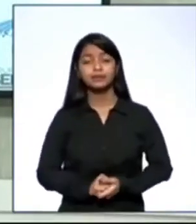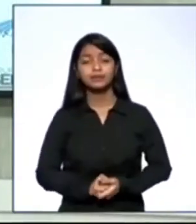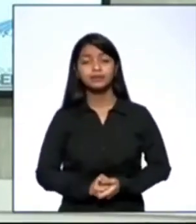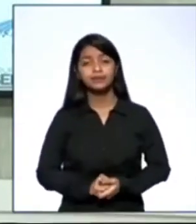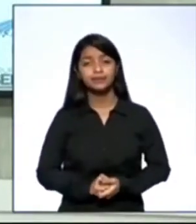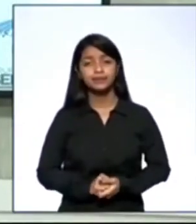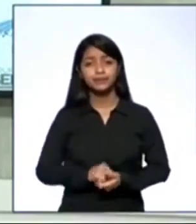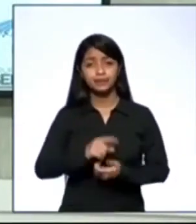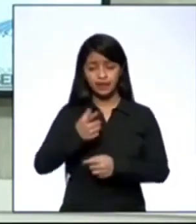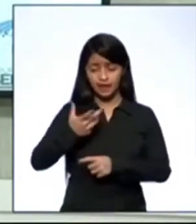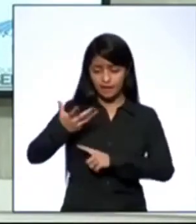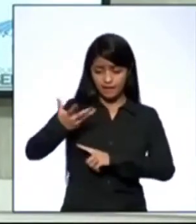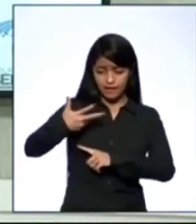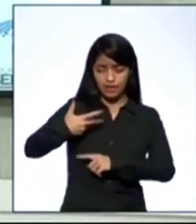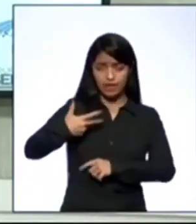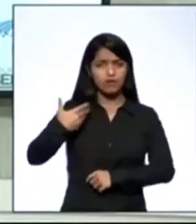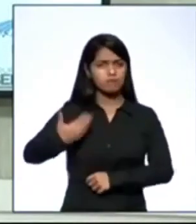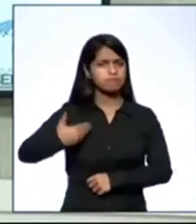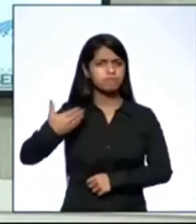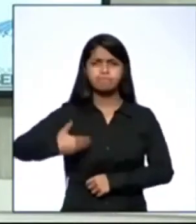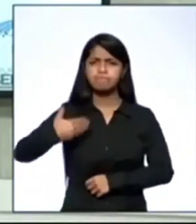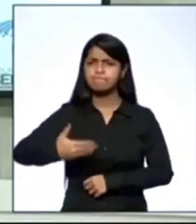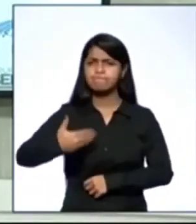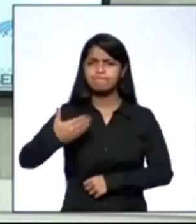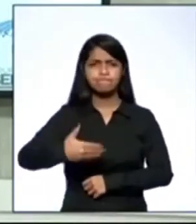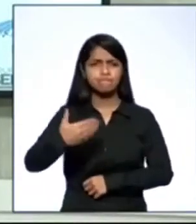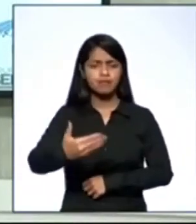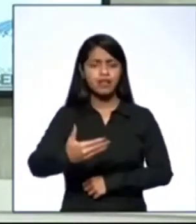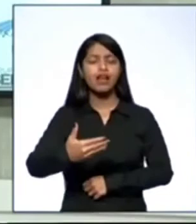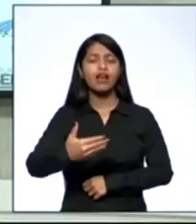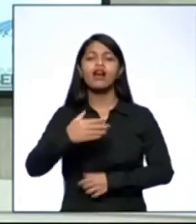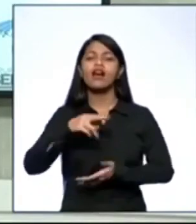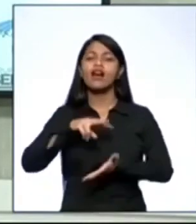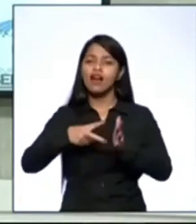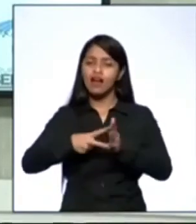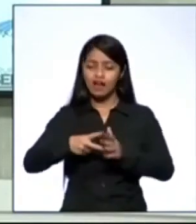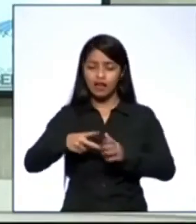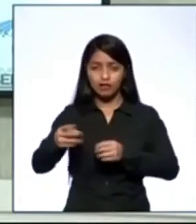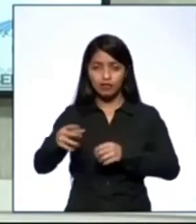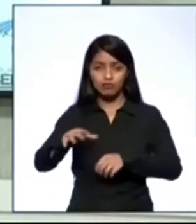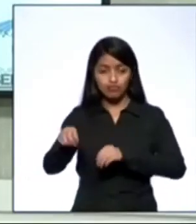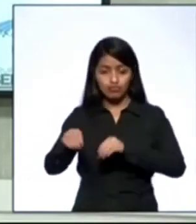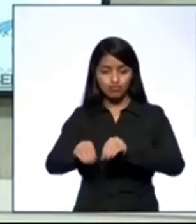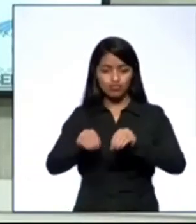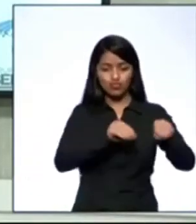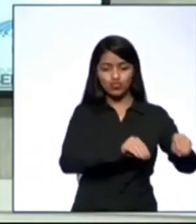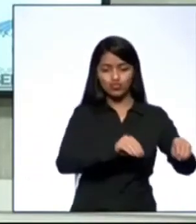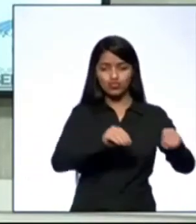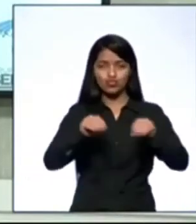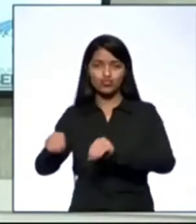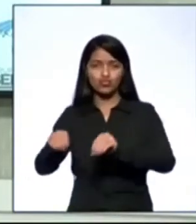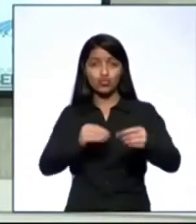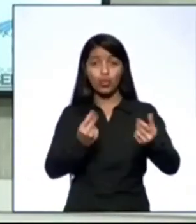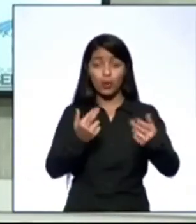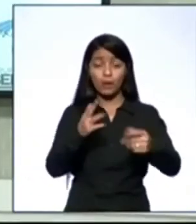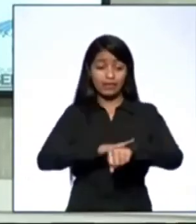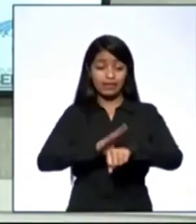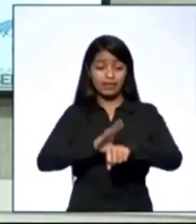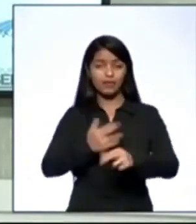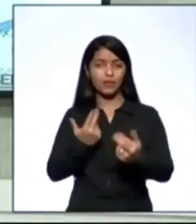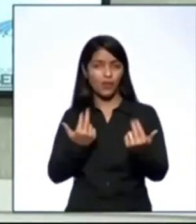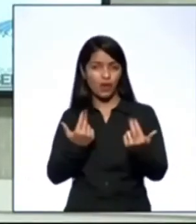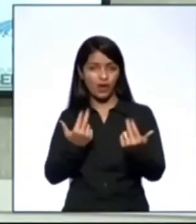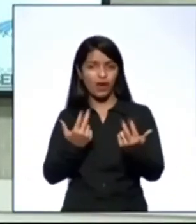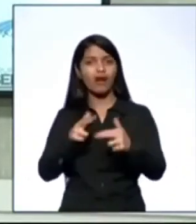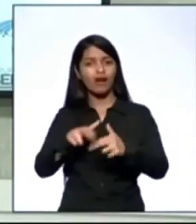velocidade escalar constante é porque tem deslocamentos iguais em tempos iguais. Isso nos leva ao estudo